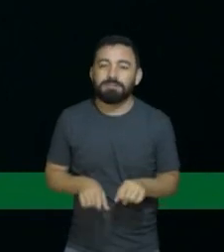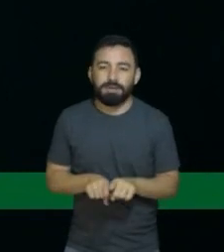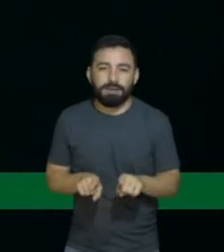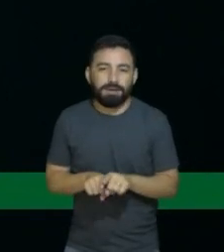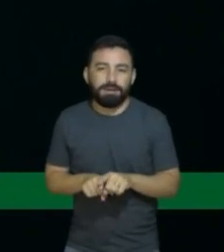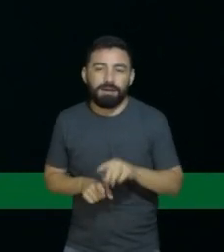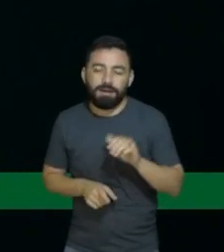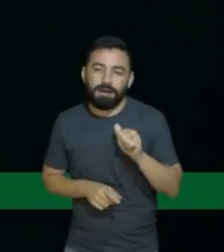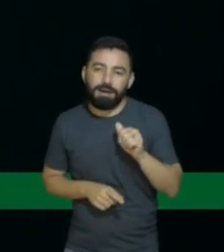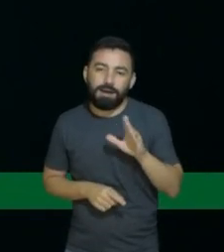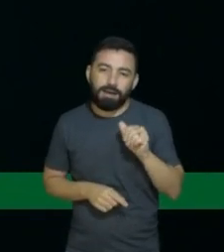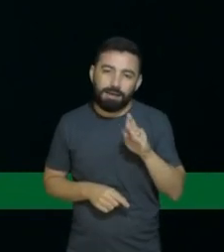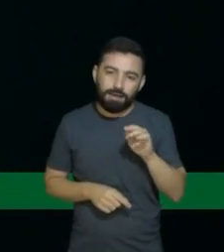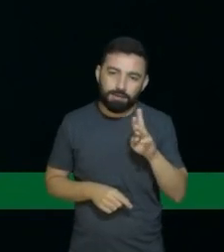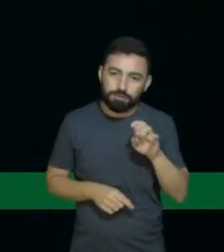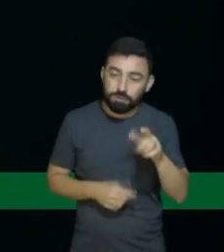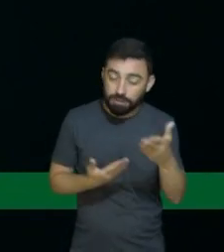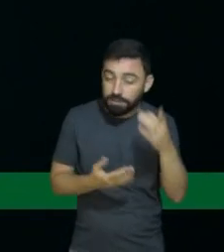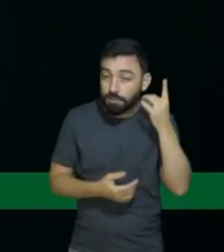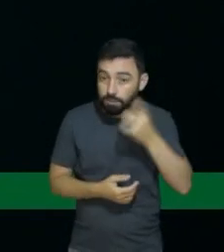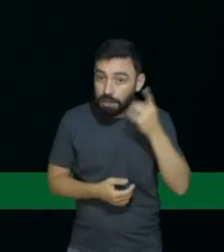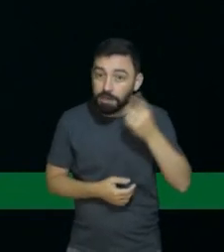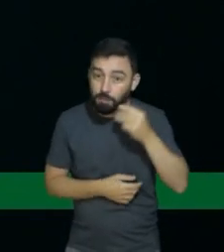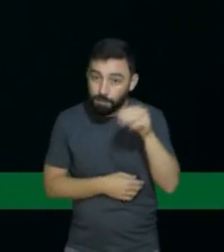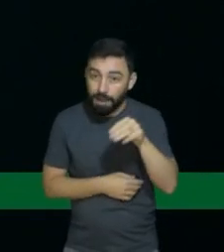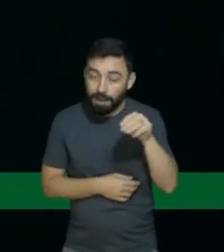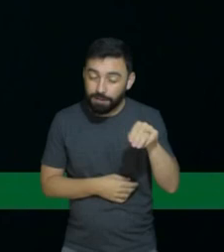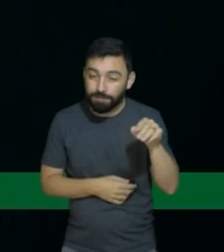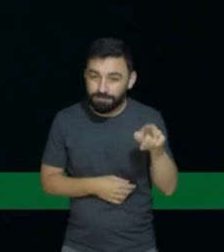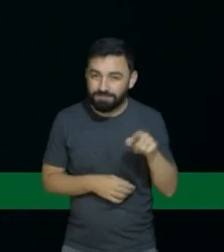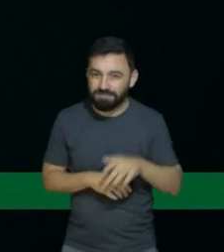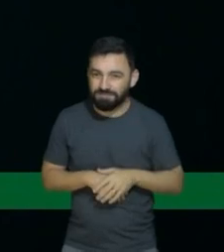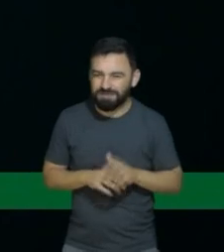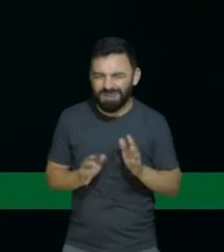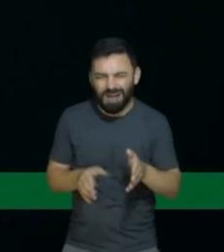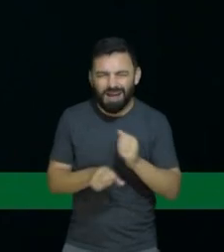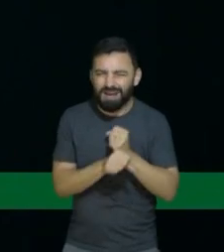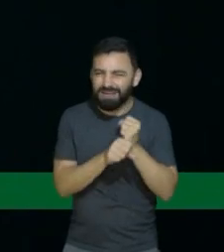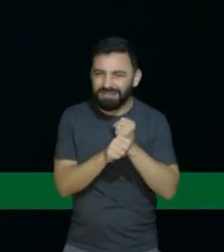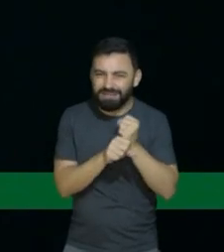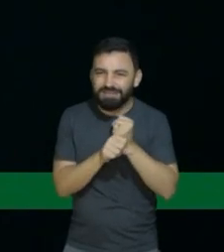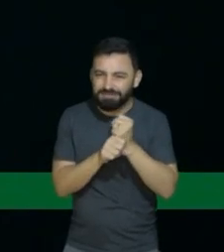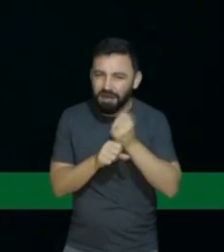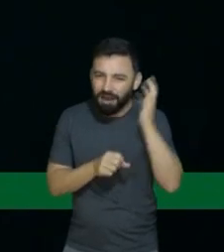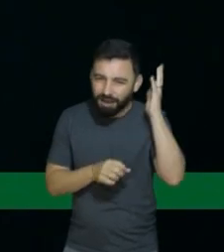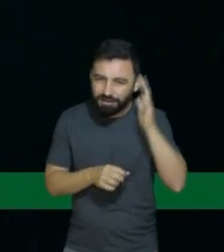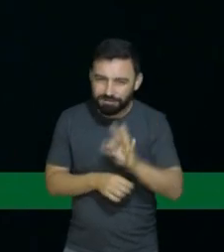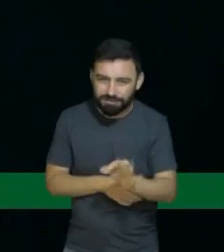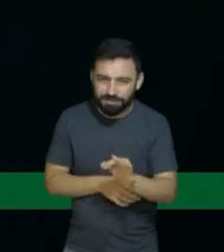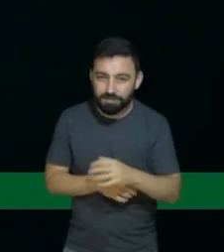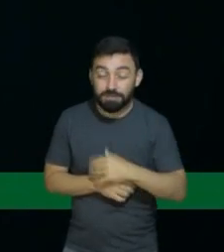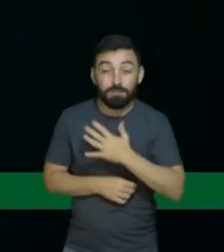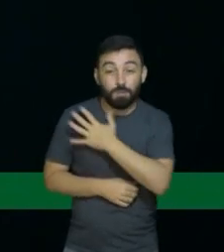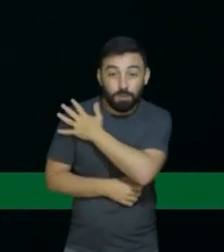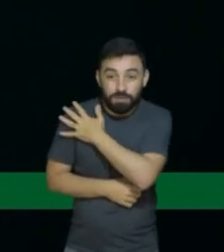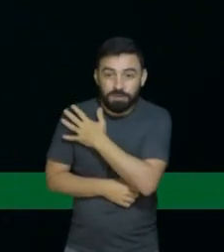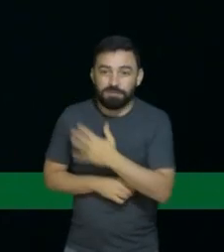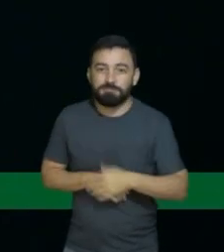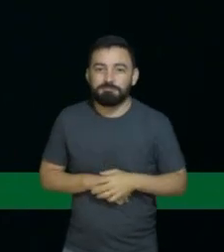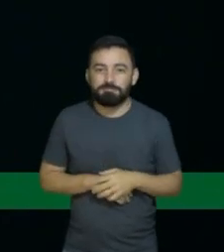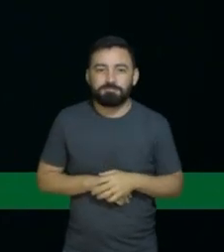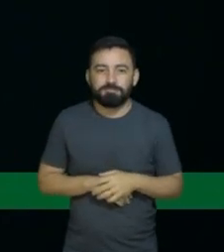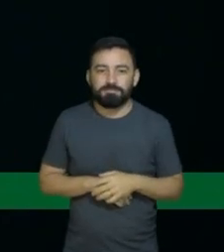tá aqui o deputado máo né também faz parte aí muito tempo por rádio né a gente Napoleão Deputado Mário